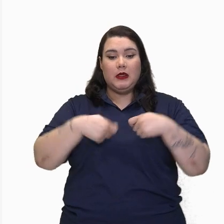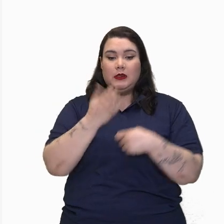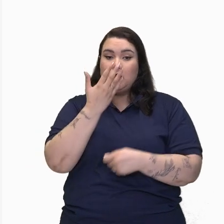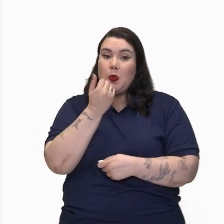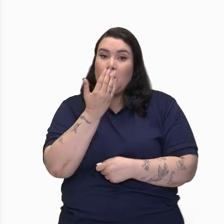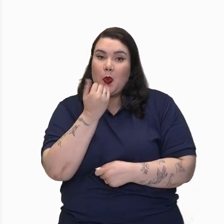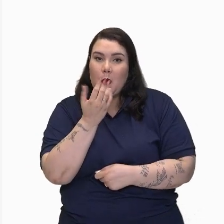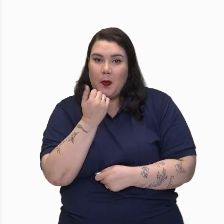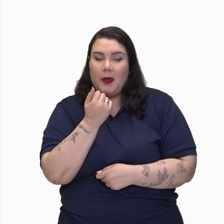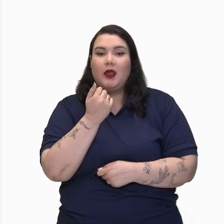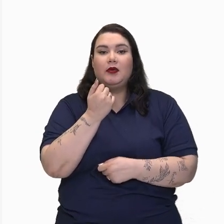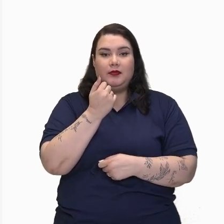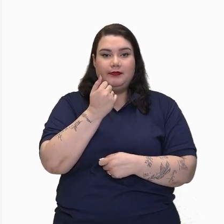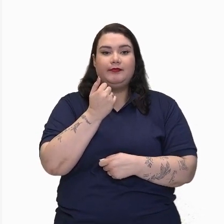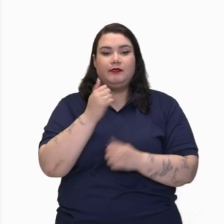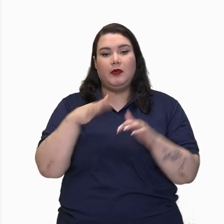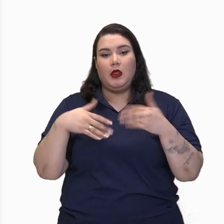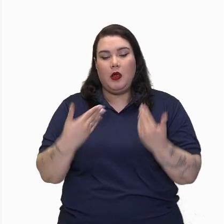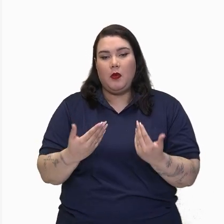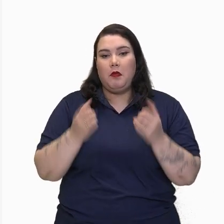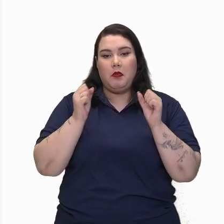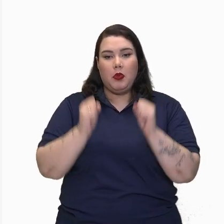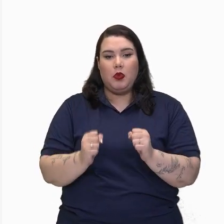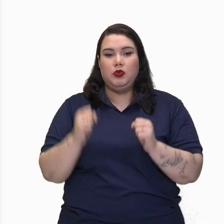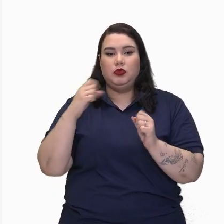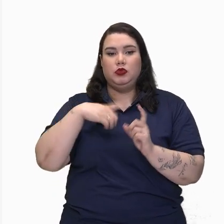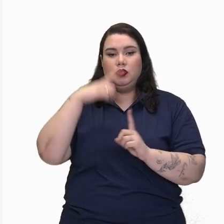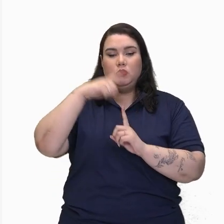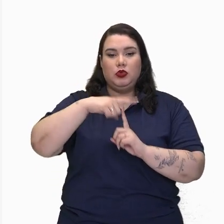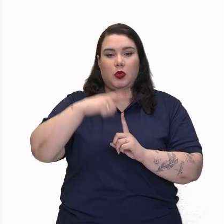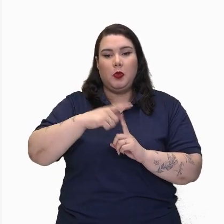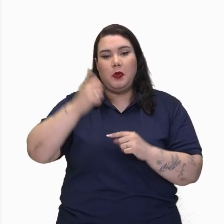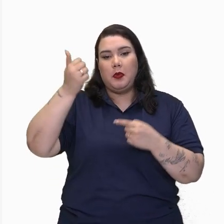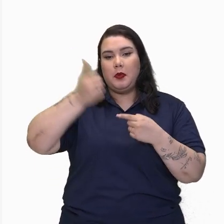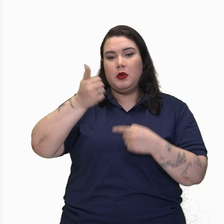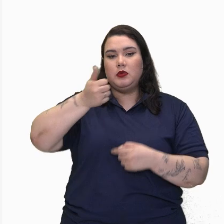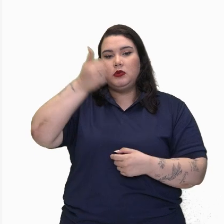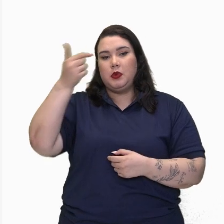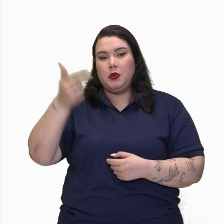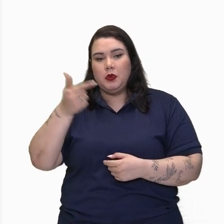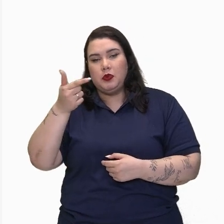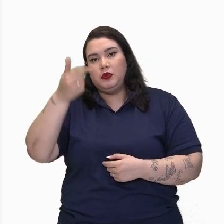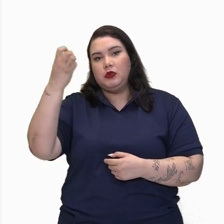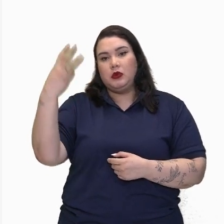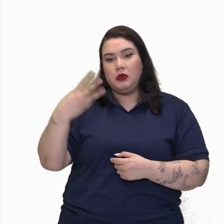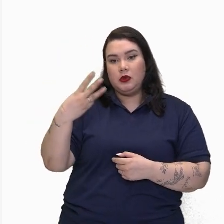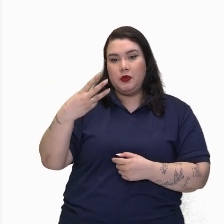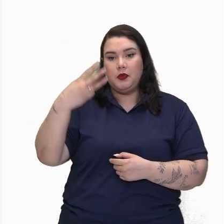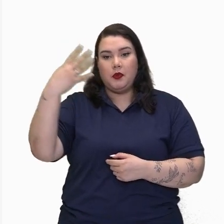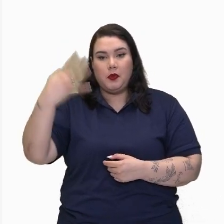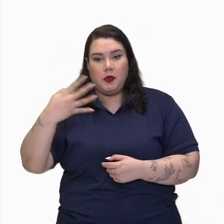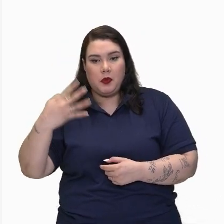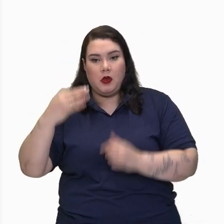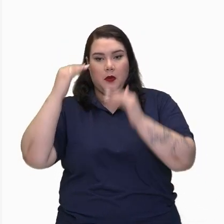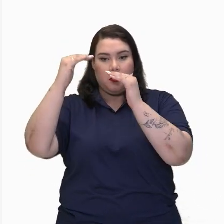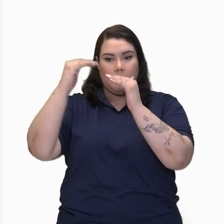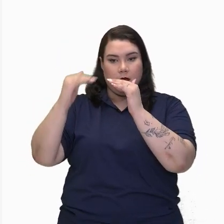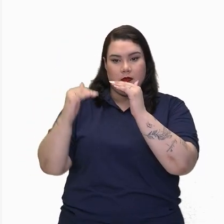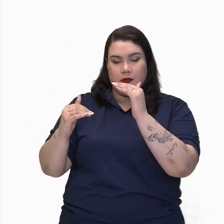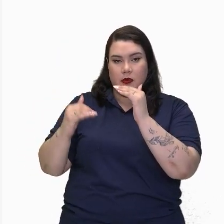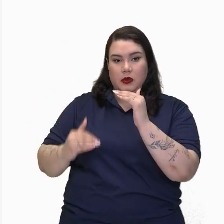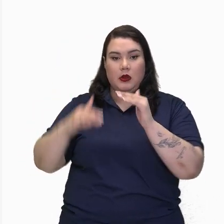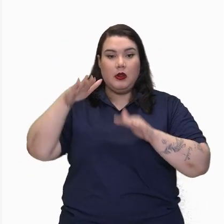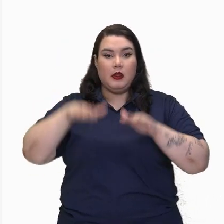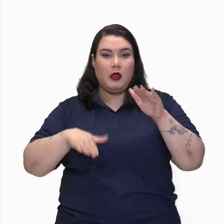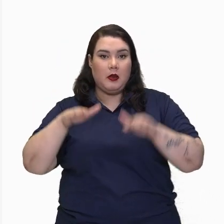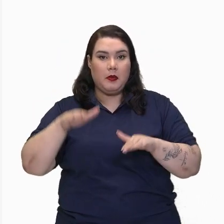comer, consumir. Né? Então, eles podem ser classificados como os primários, secundários, terciários, quaternários. Vai depender